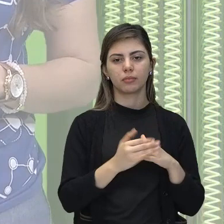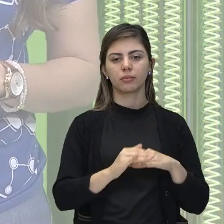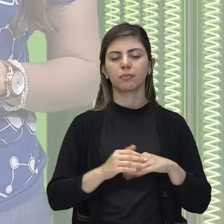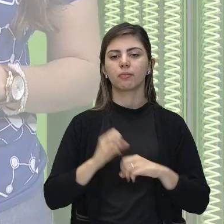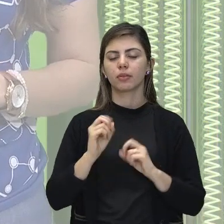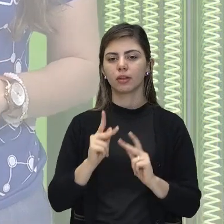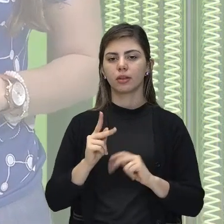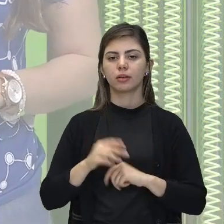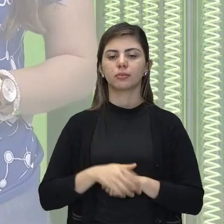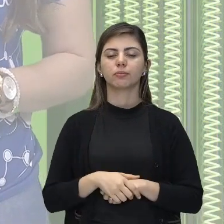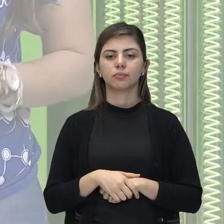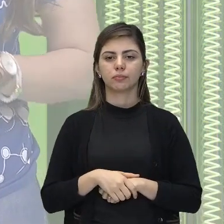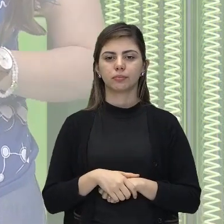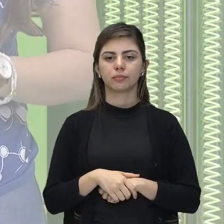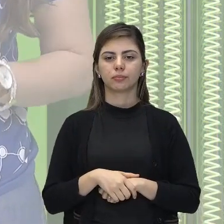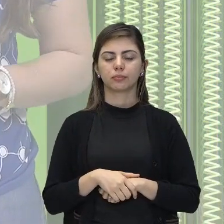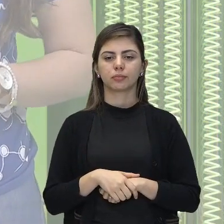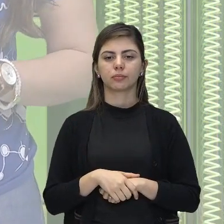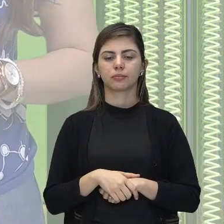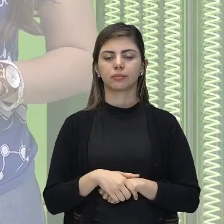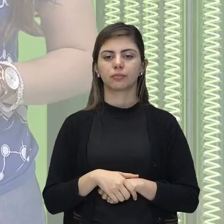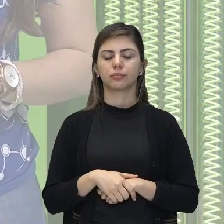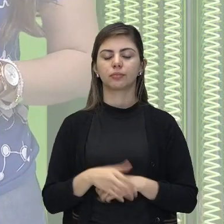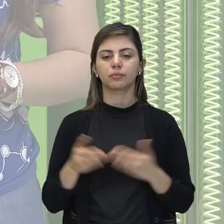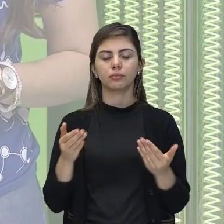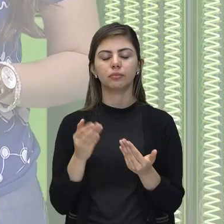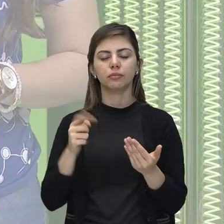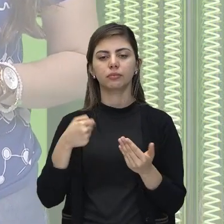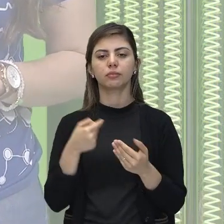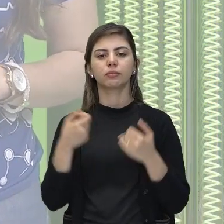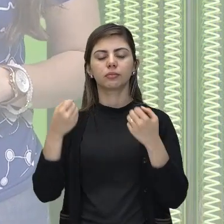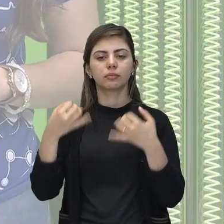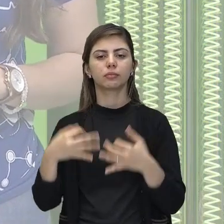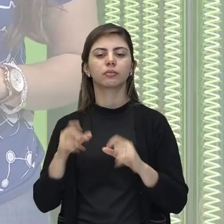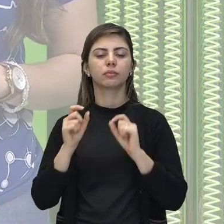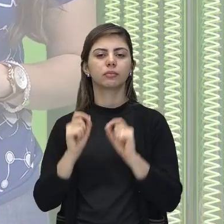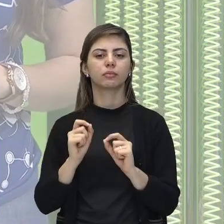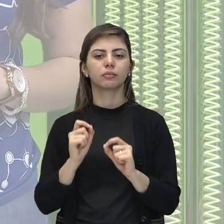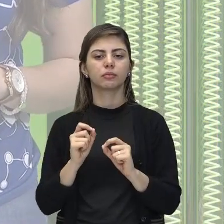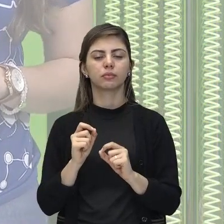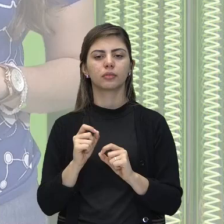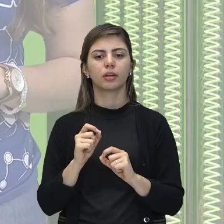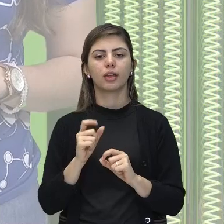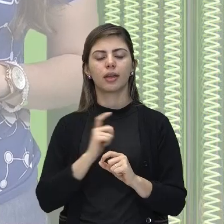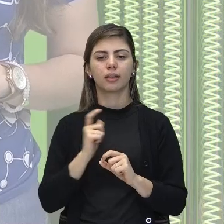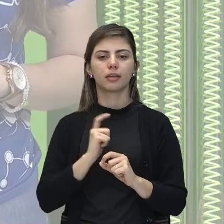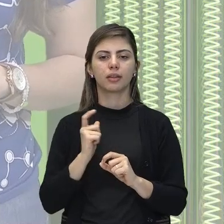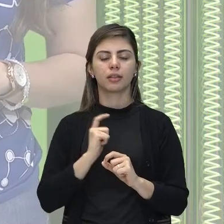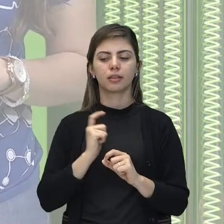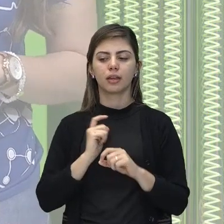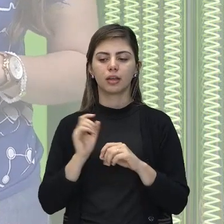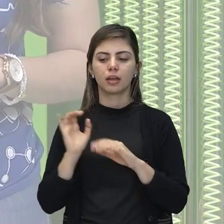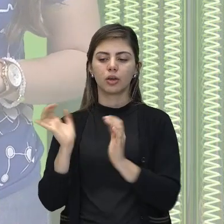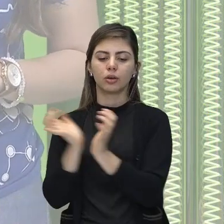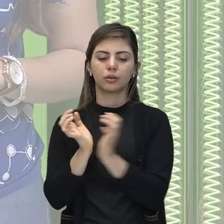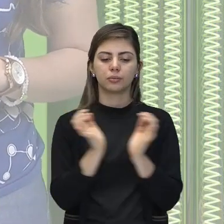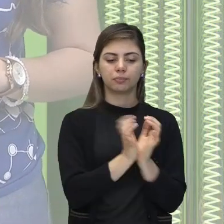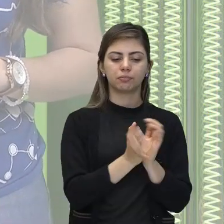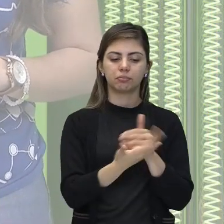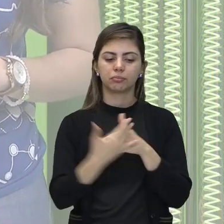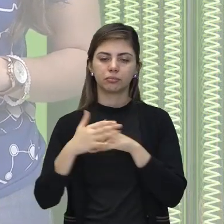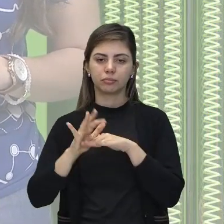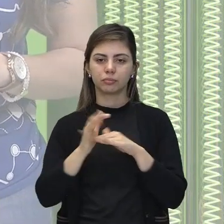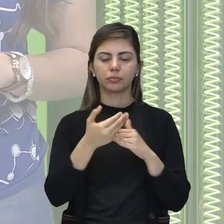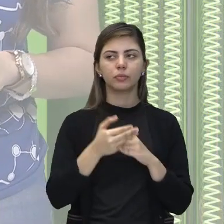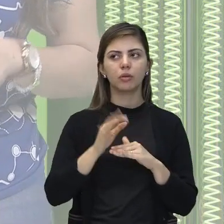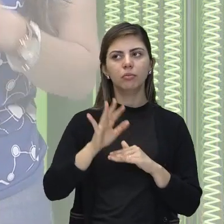líquens, certo? E agora a gente vai falar do mutualismo facultativo. O mutualismo facultativo